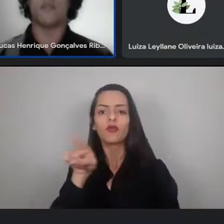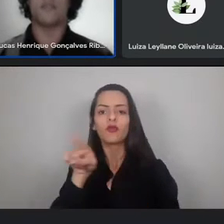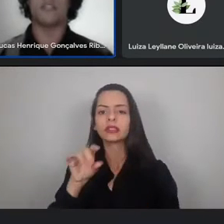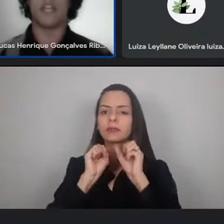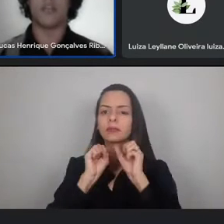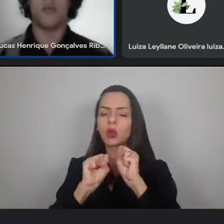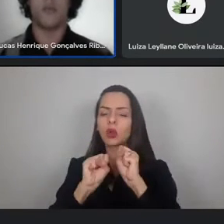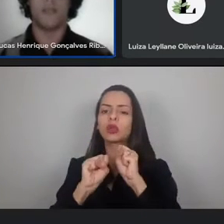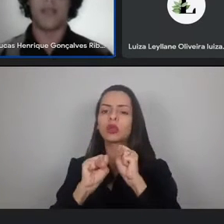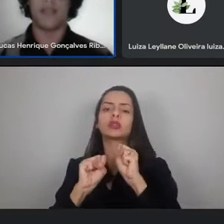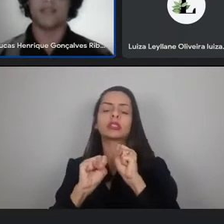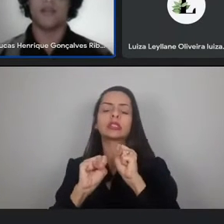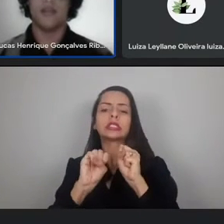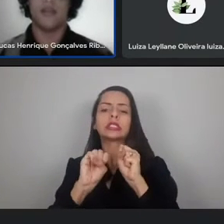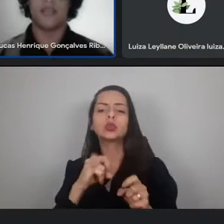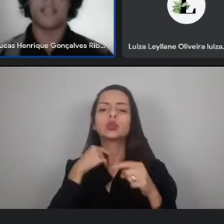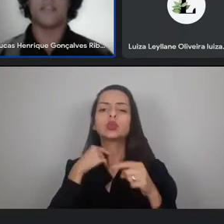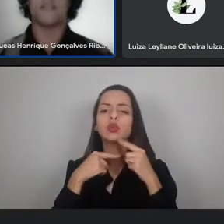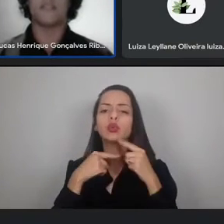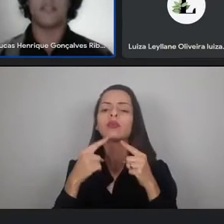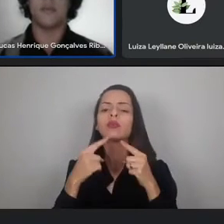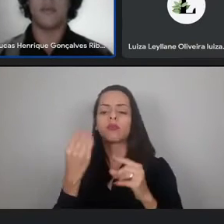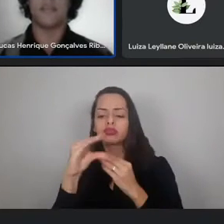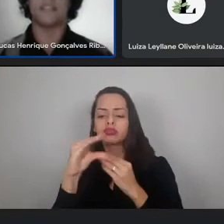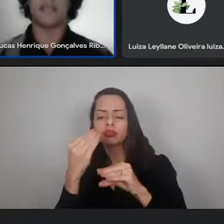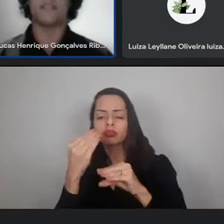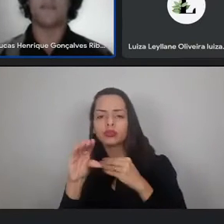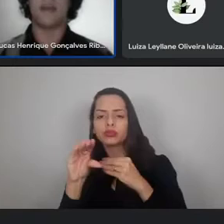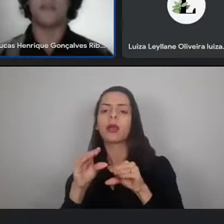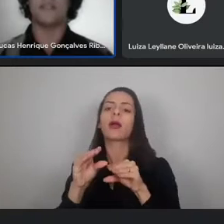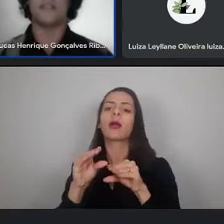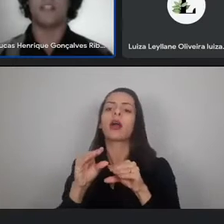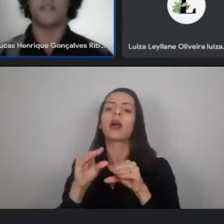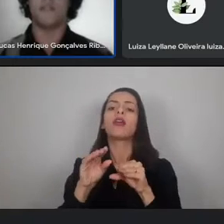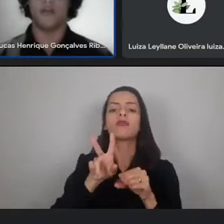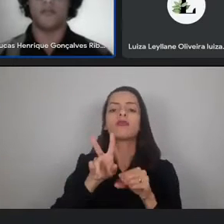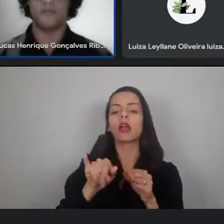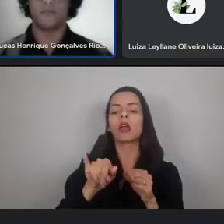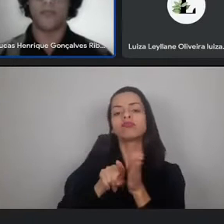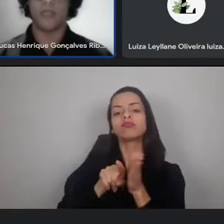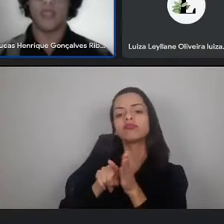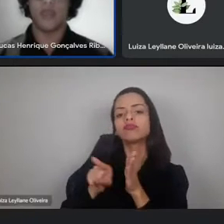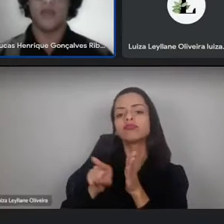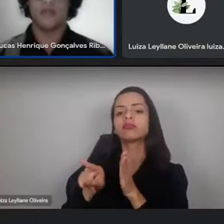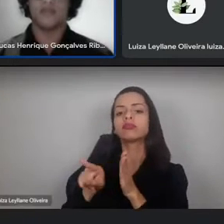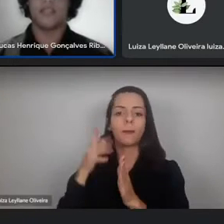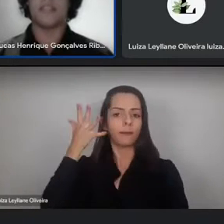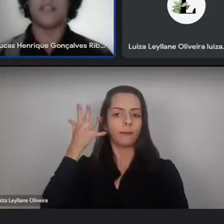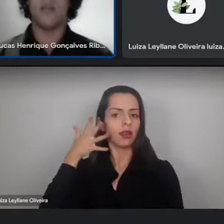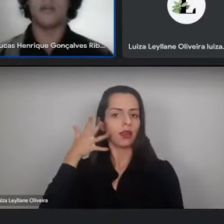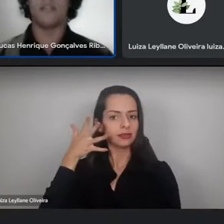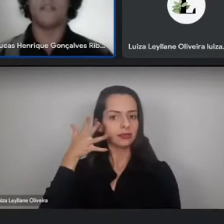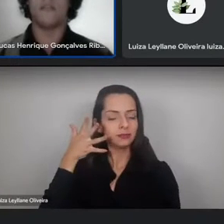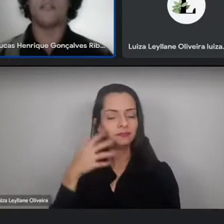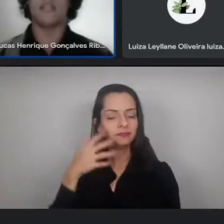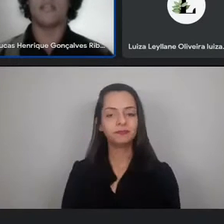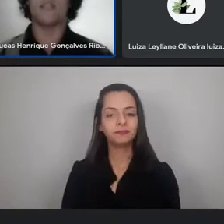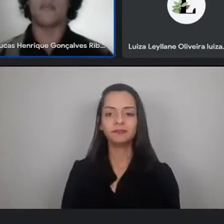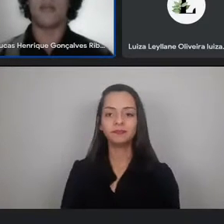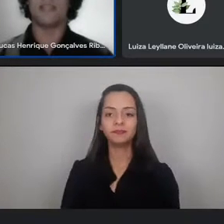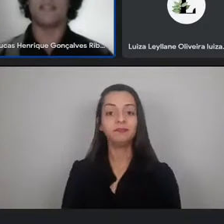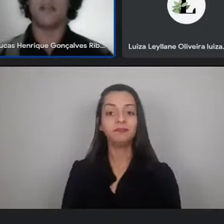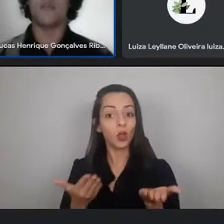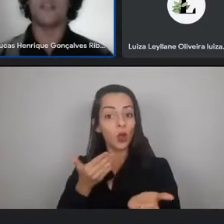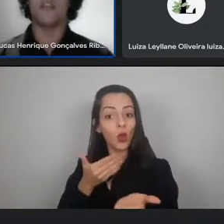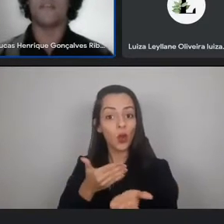uma pergunta no chat ao longo da palestra, que as mesmas serão repassadas para o palestrante ao final. Sem mais delongas, vamos dar